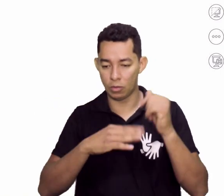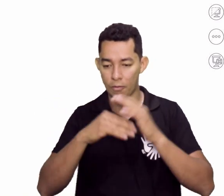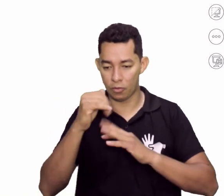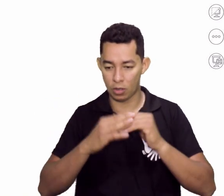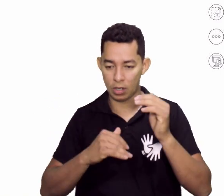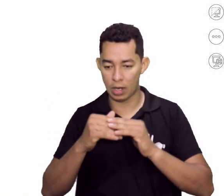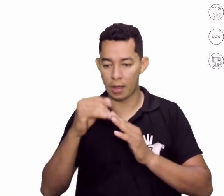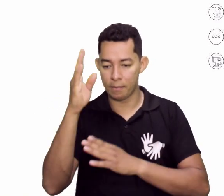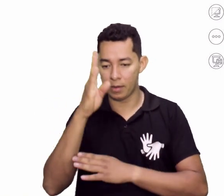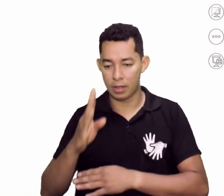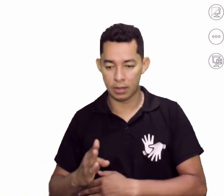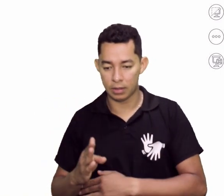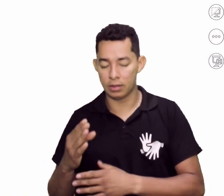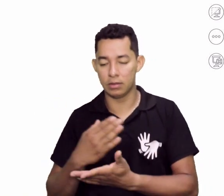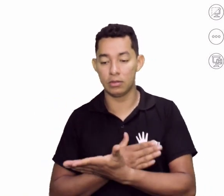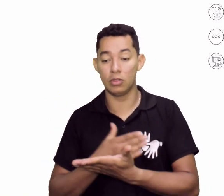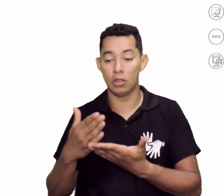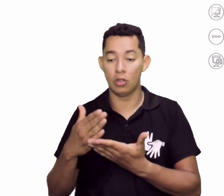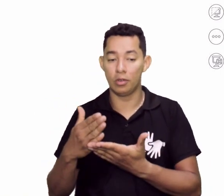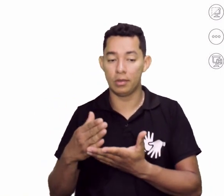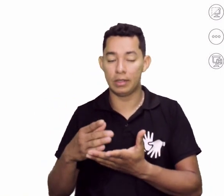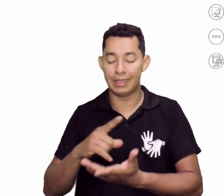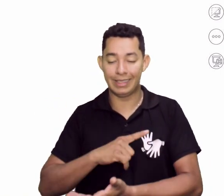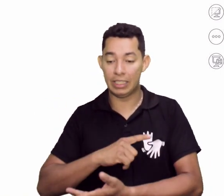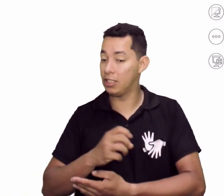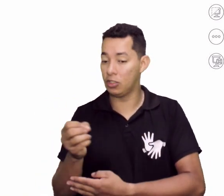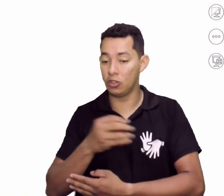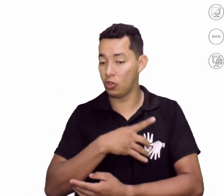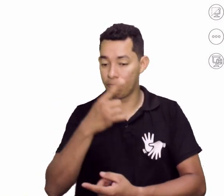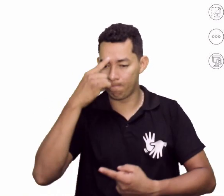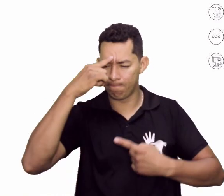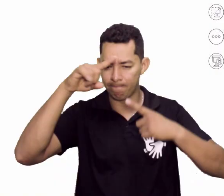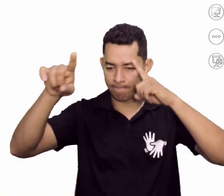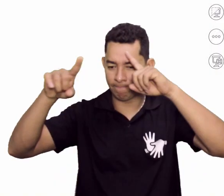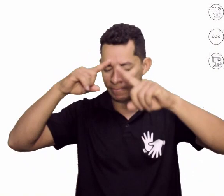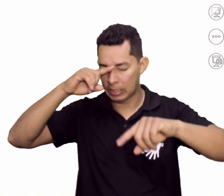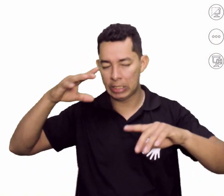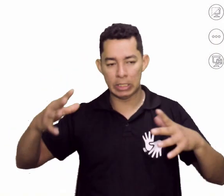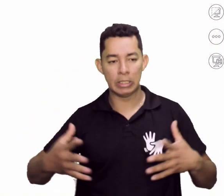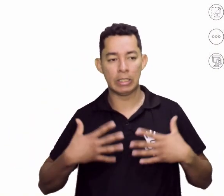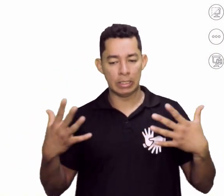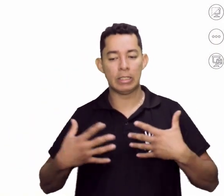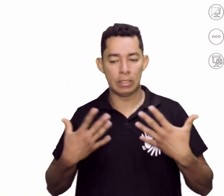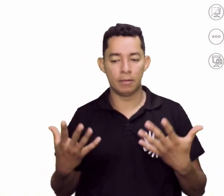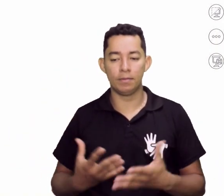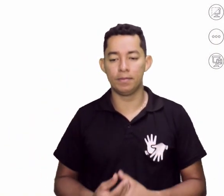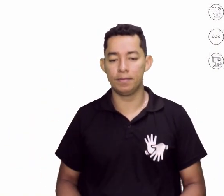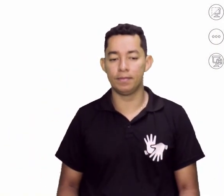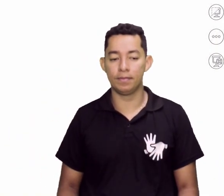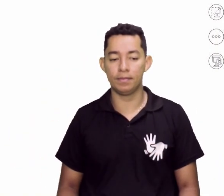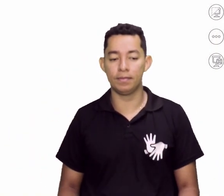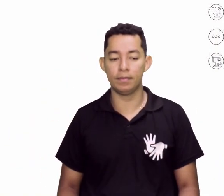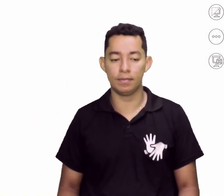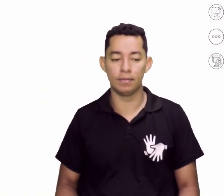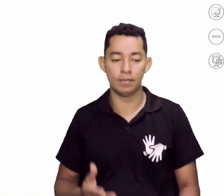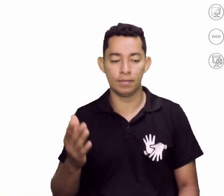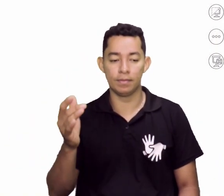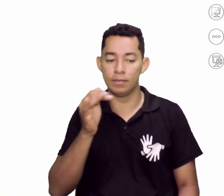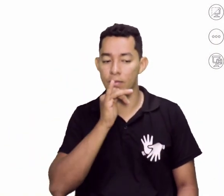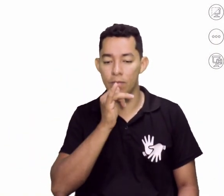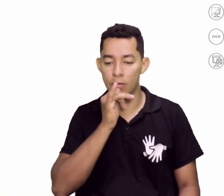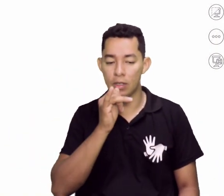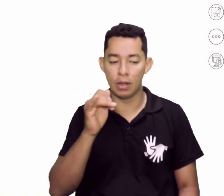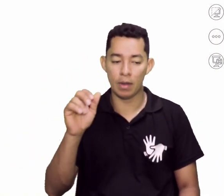ter um gás novo, né? Como Amilcar de Castro, pintor, escultor,